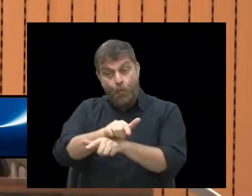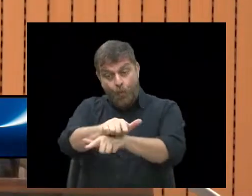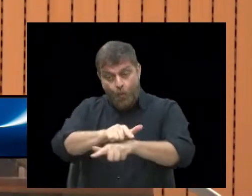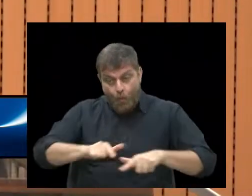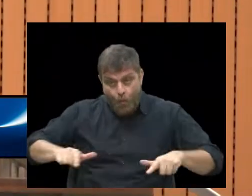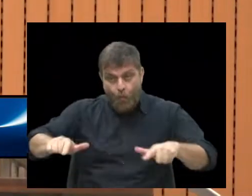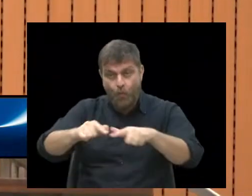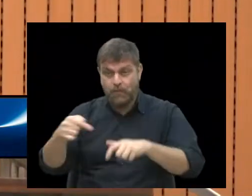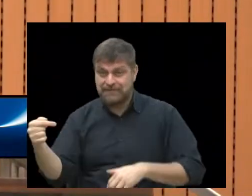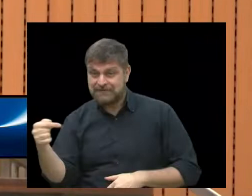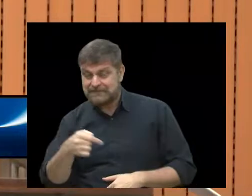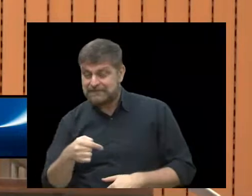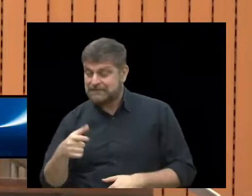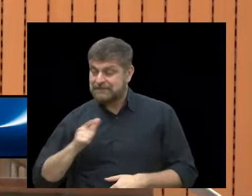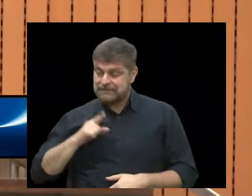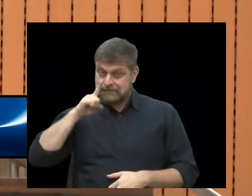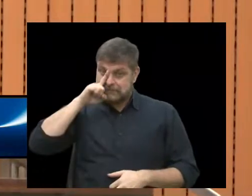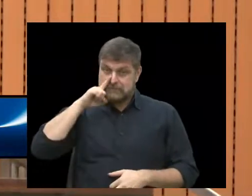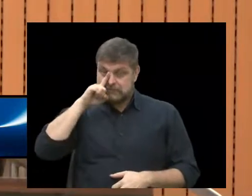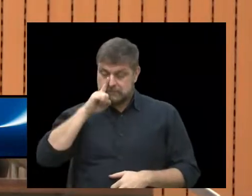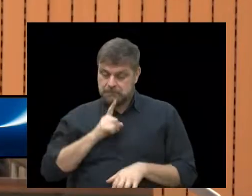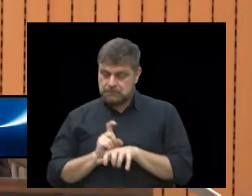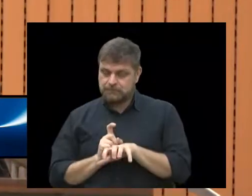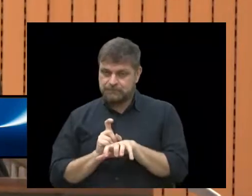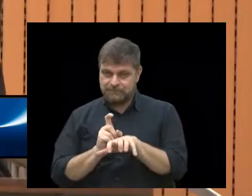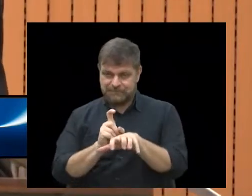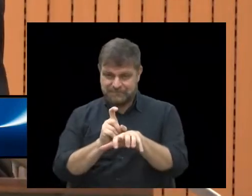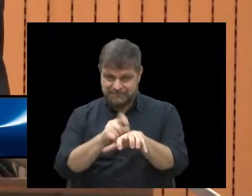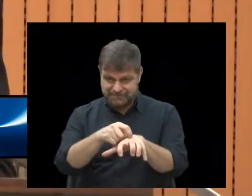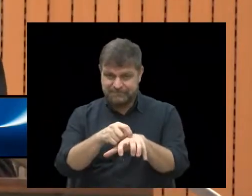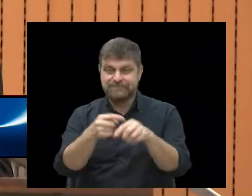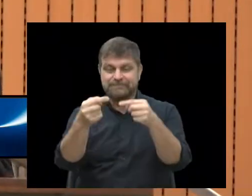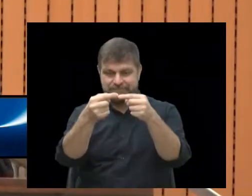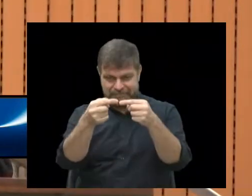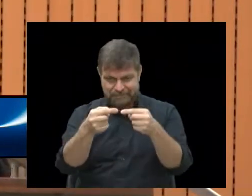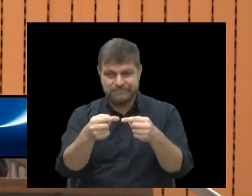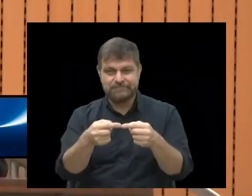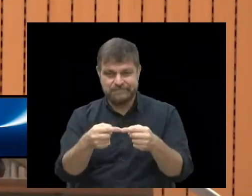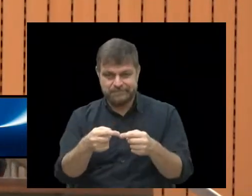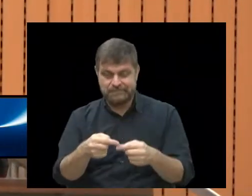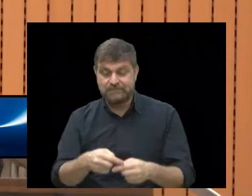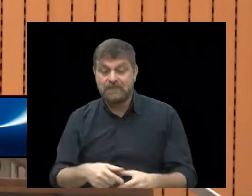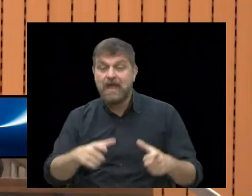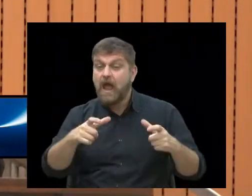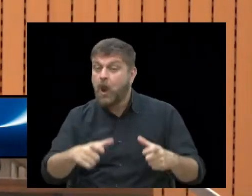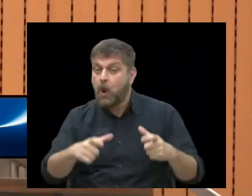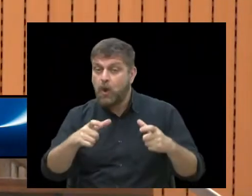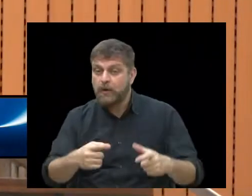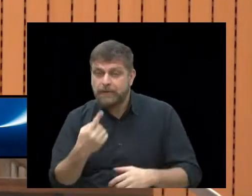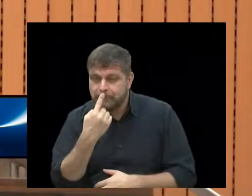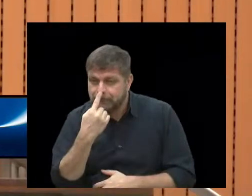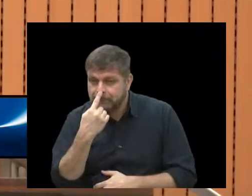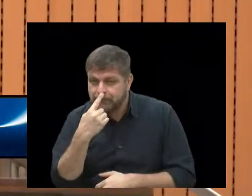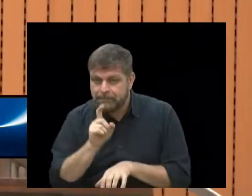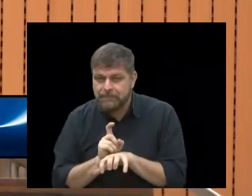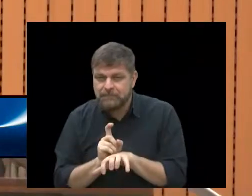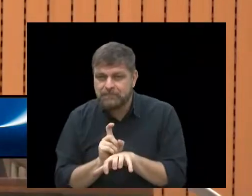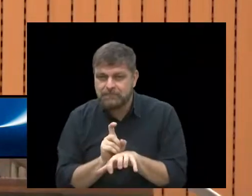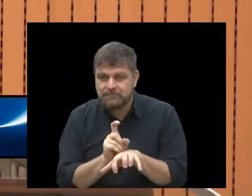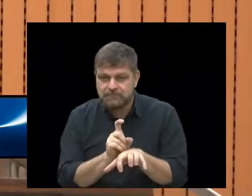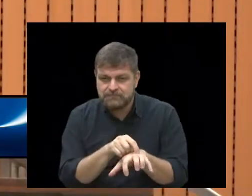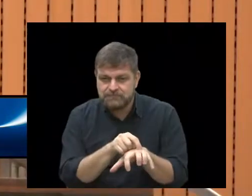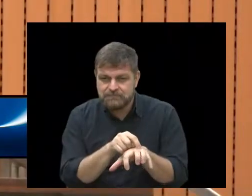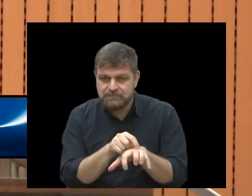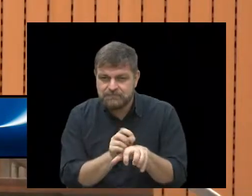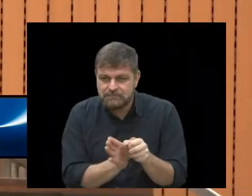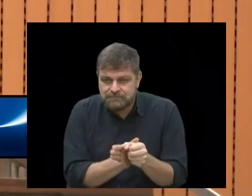é muito terreno vazio. E eles adoram esse jeitinho aqui de ficar num